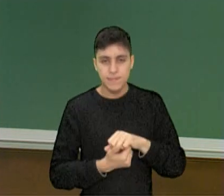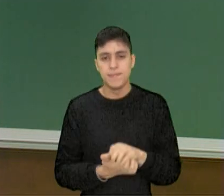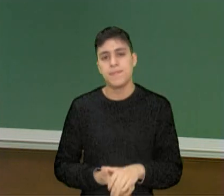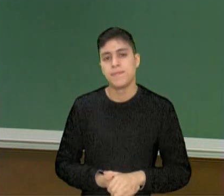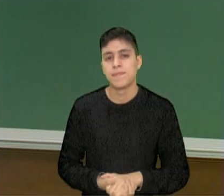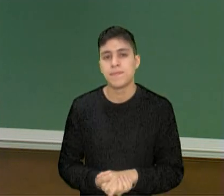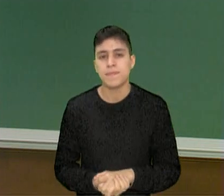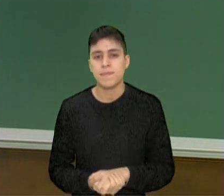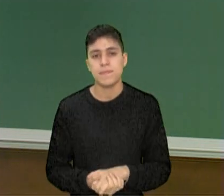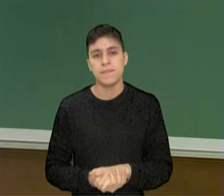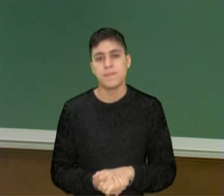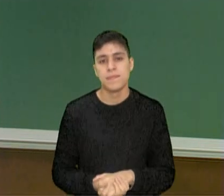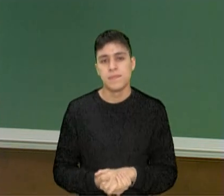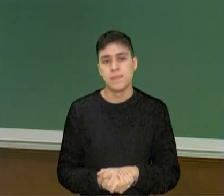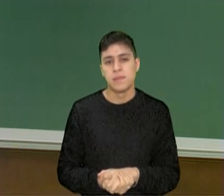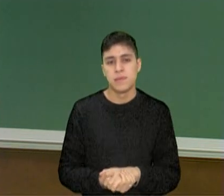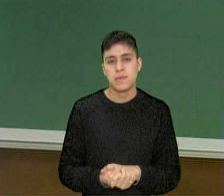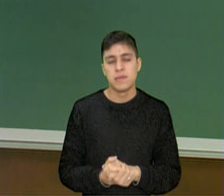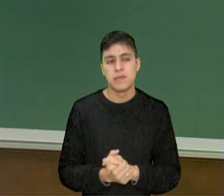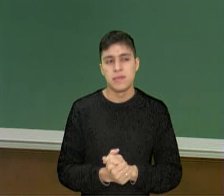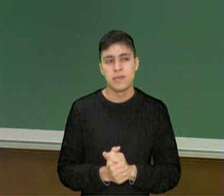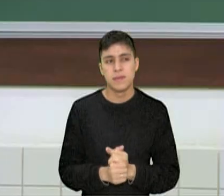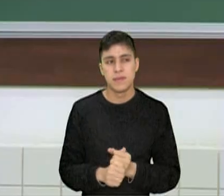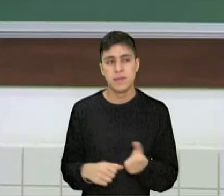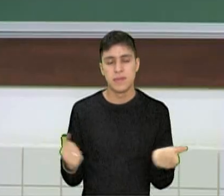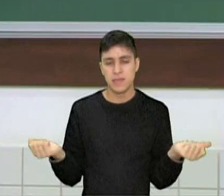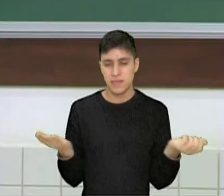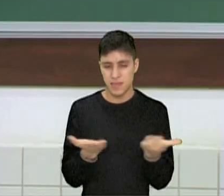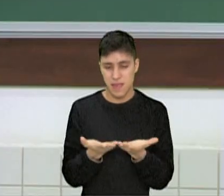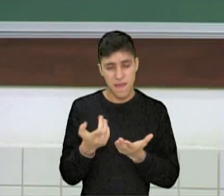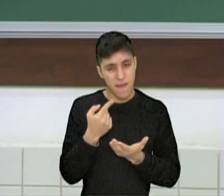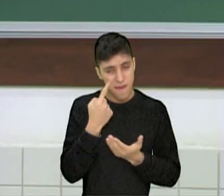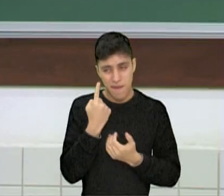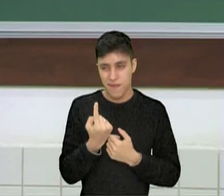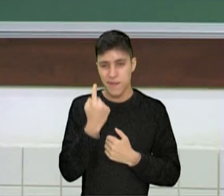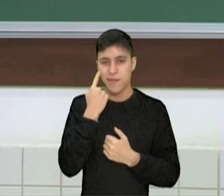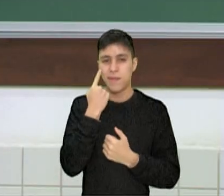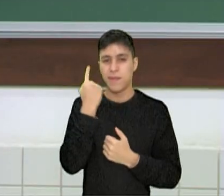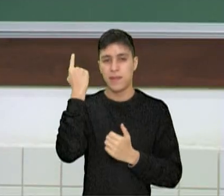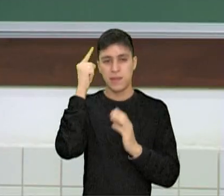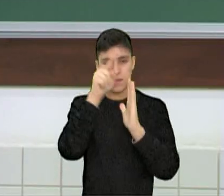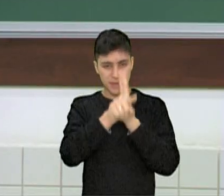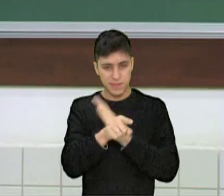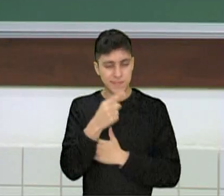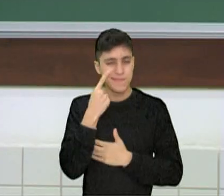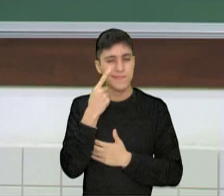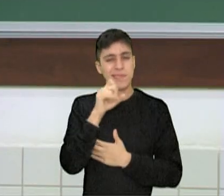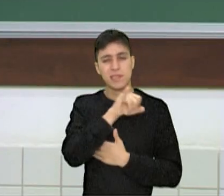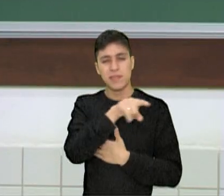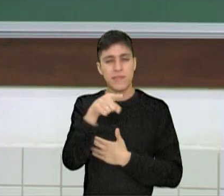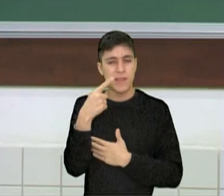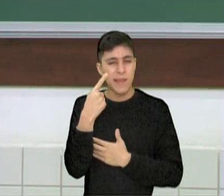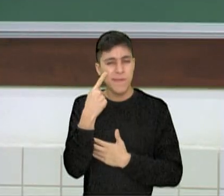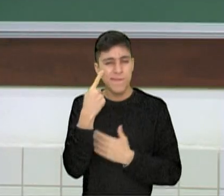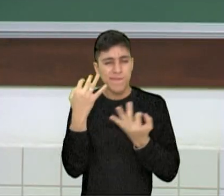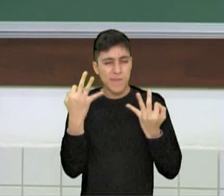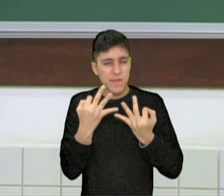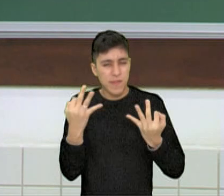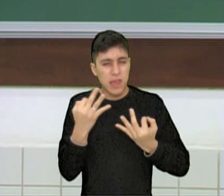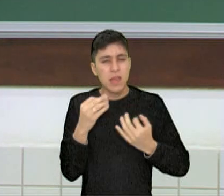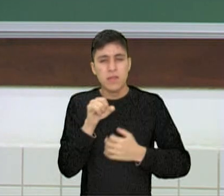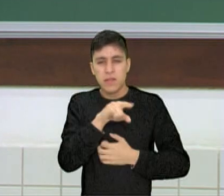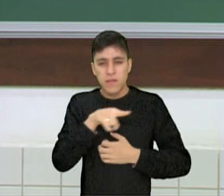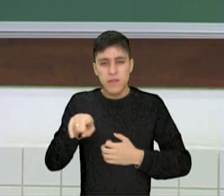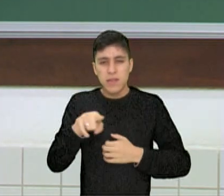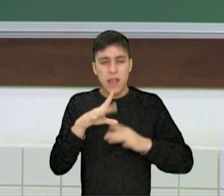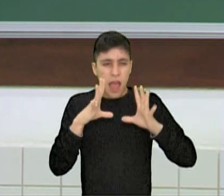E chegamos ao nosso quiz, Quero ver se vocês capricharam, se vocês prestaram